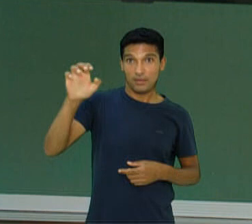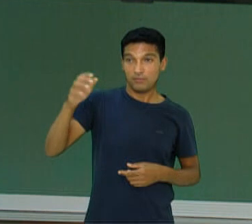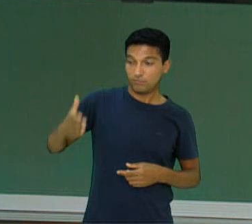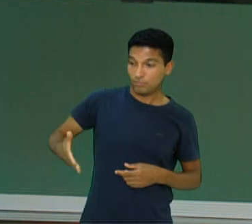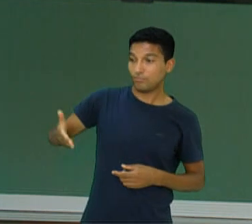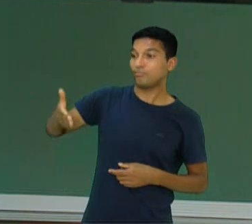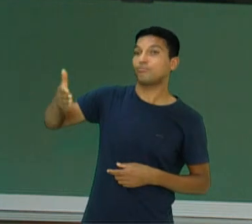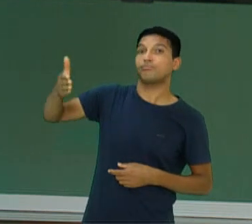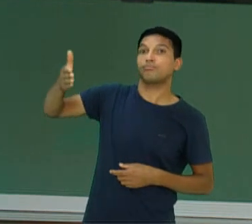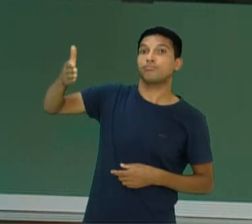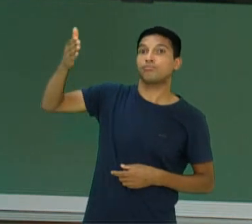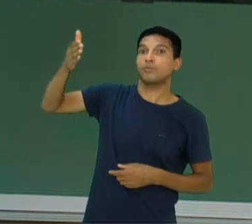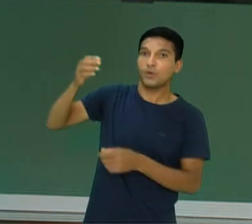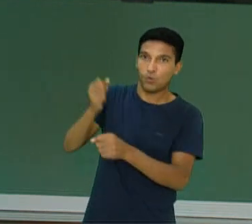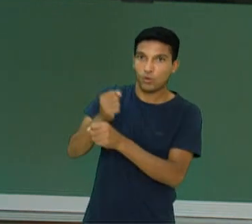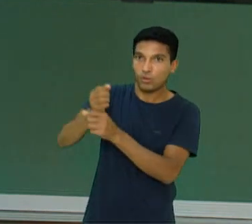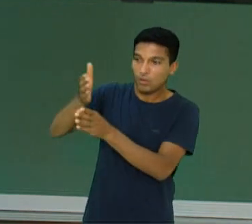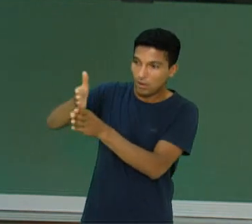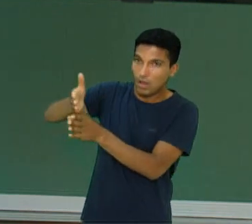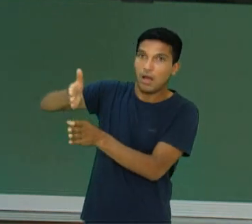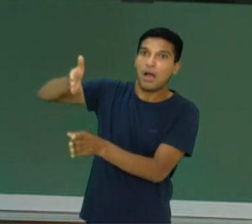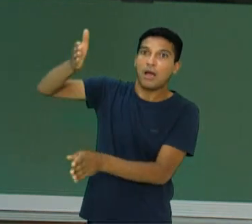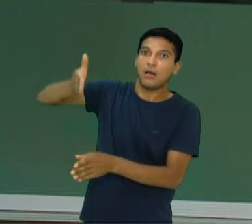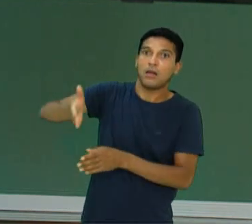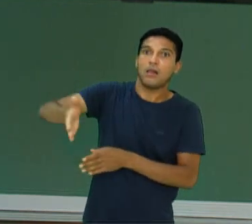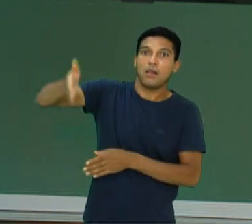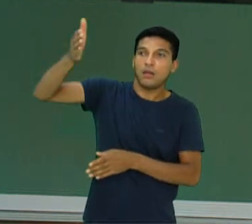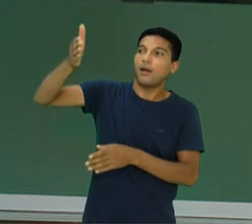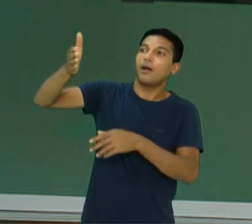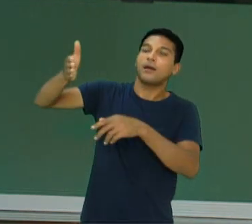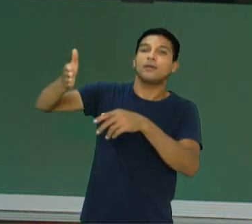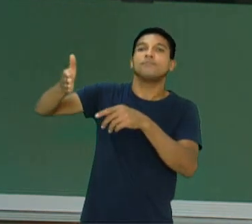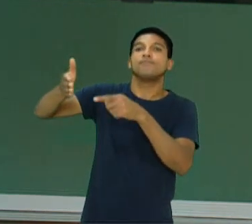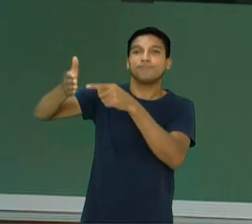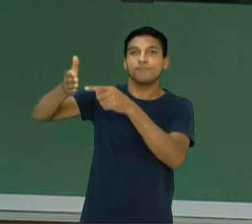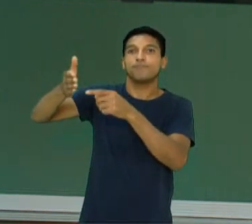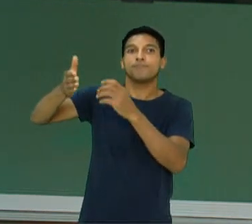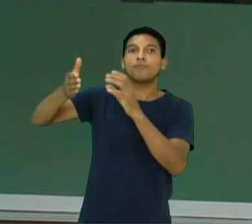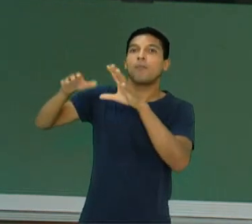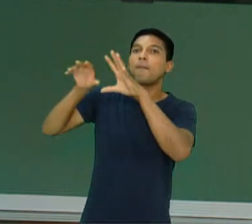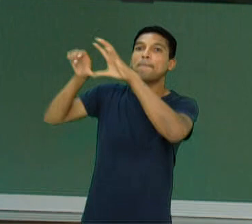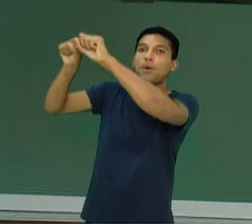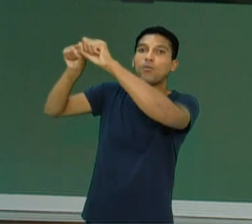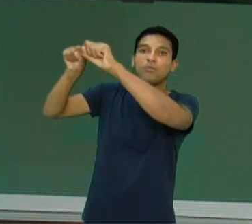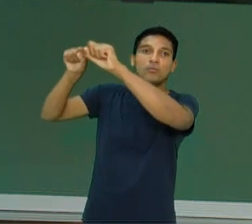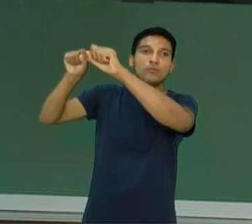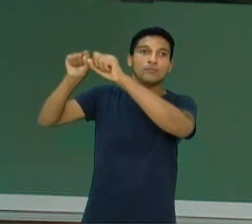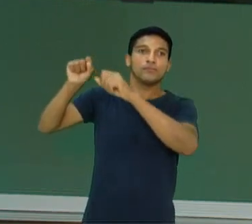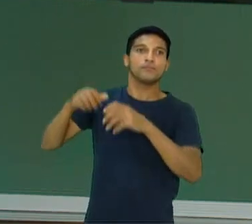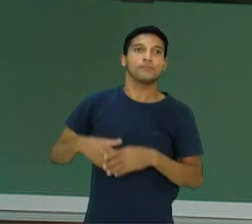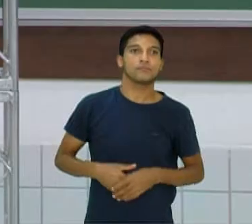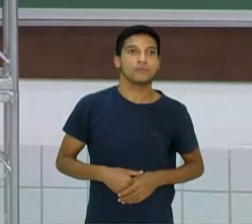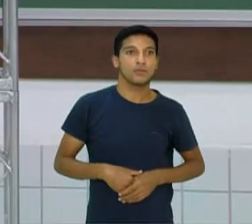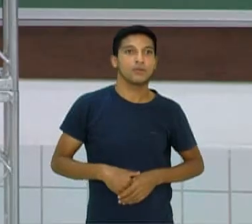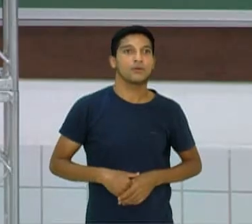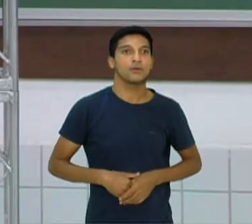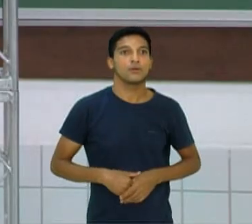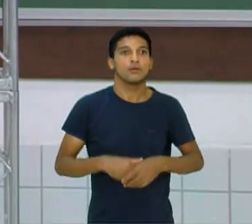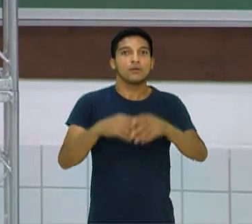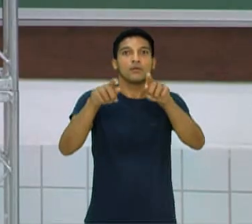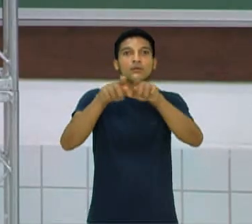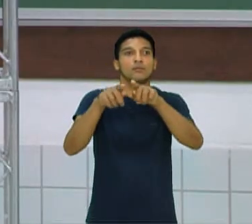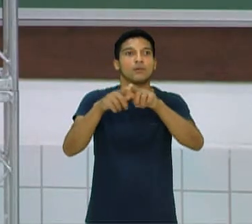Em paredes construídas. E o Le Parkour, esse acho que é um dos esportes